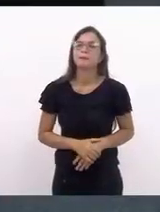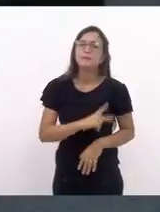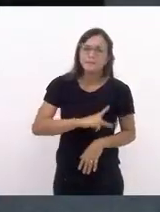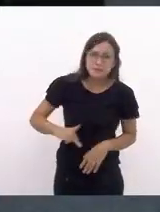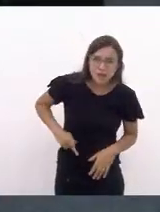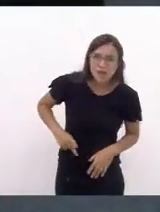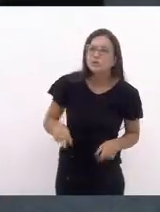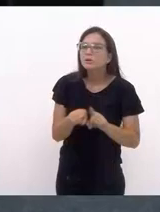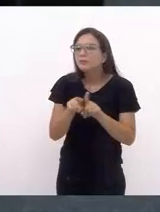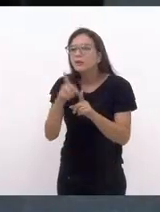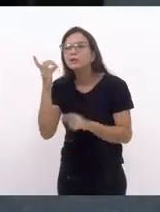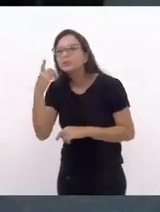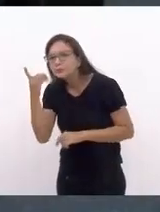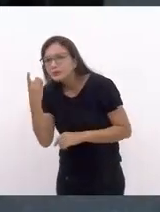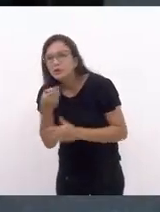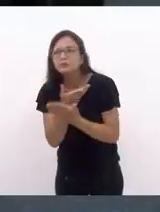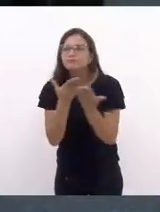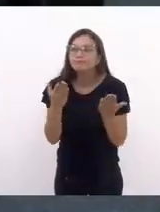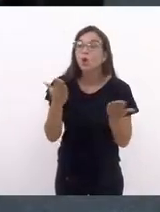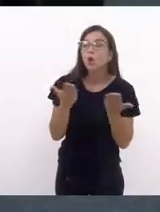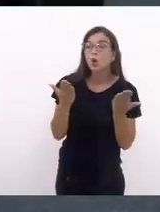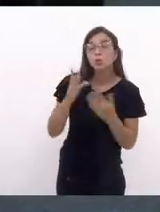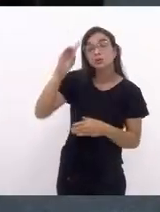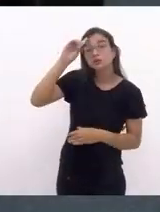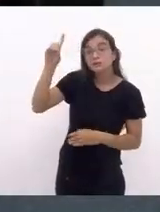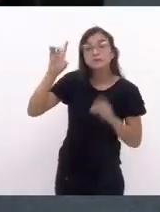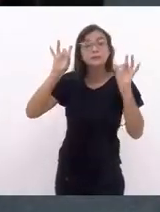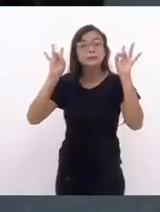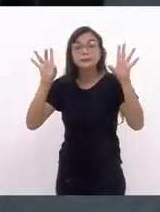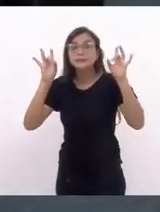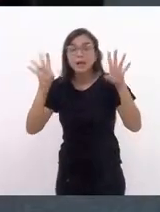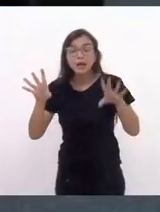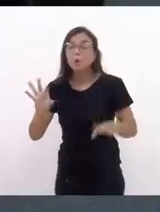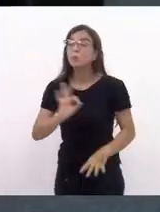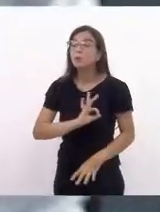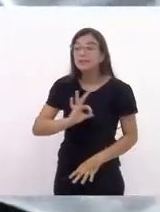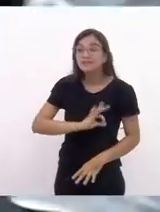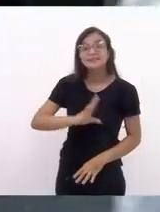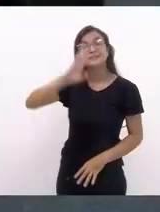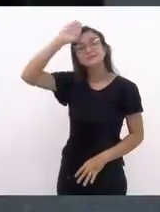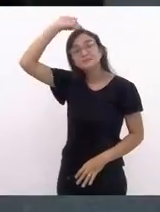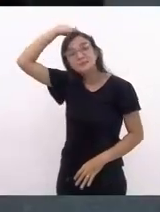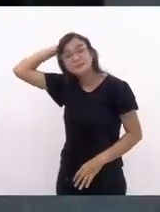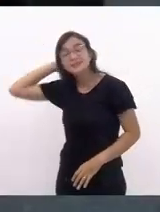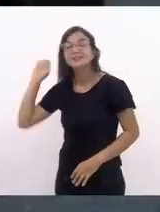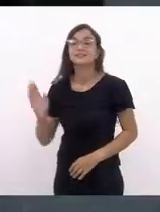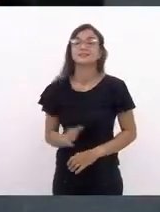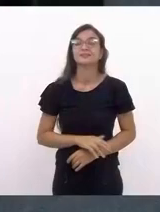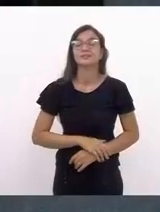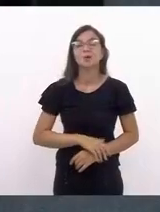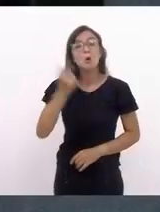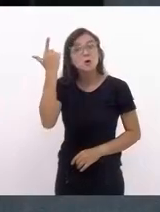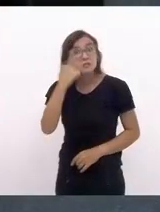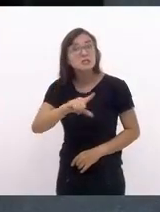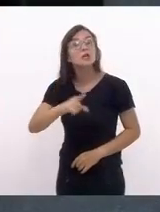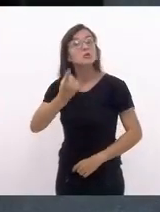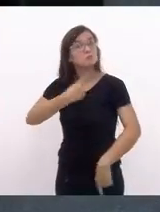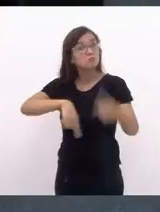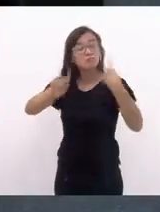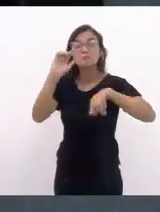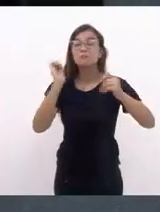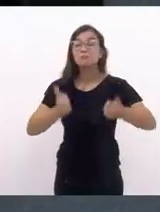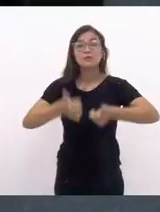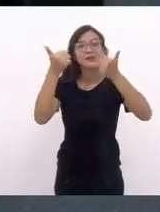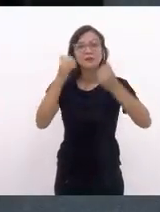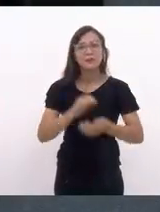dia muito importante para a polícia militar para o Bombeiro Militar quer dizer que essa